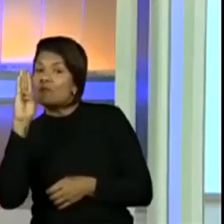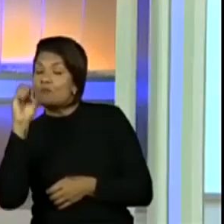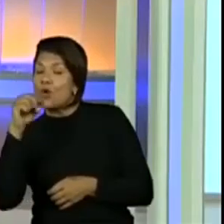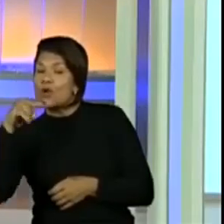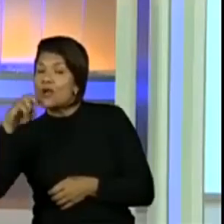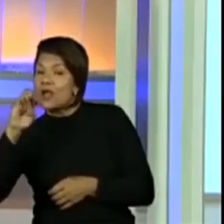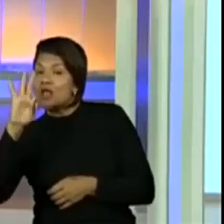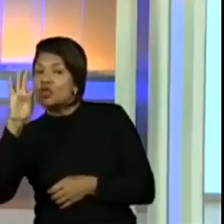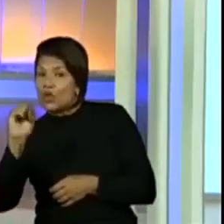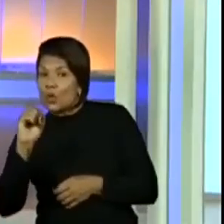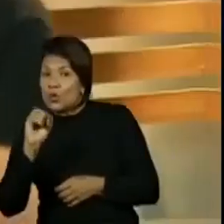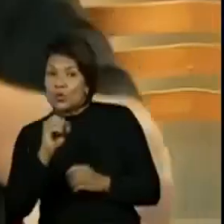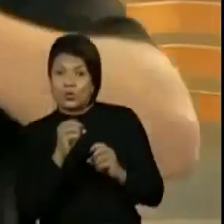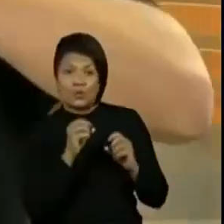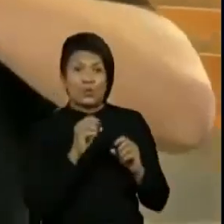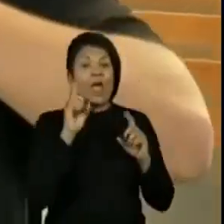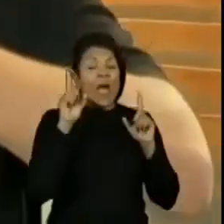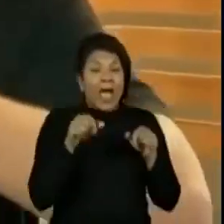recursos naturais